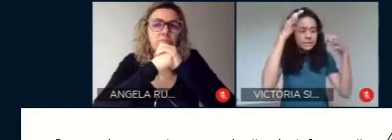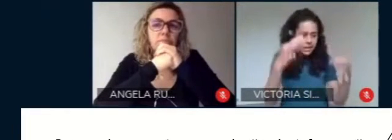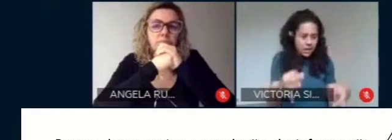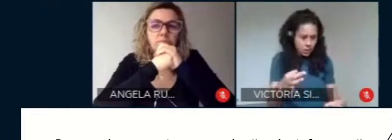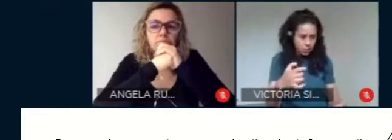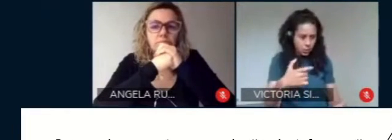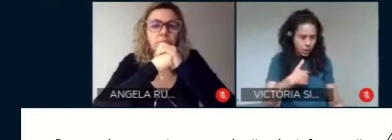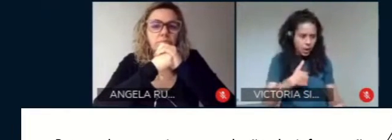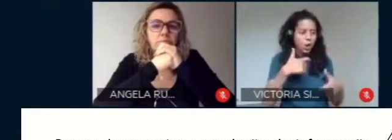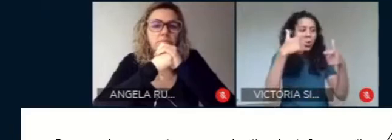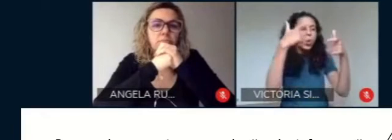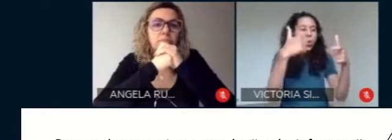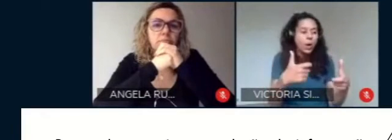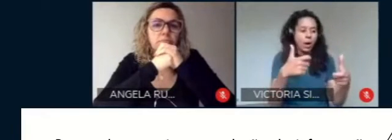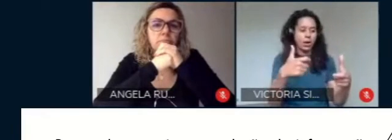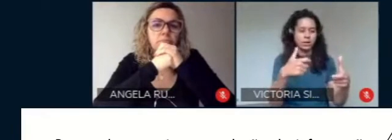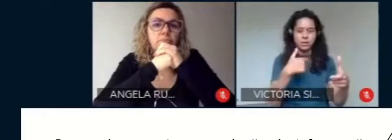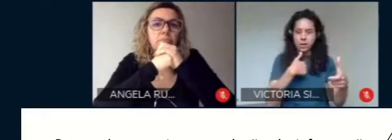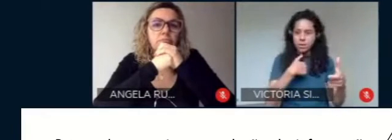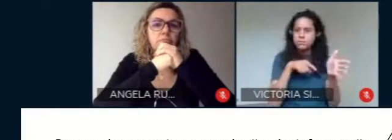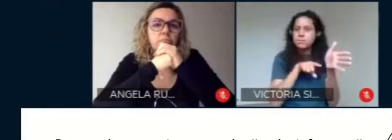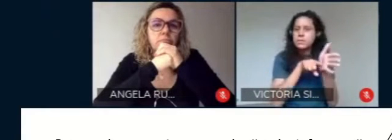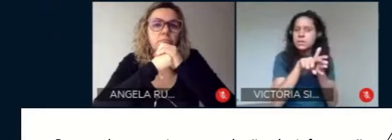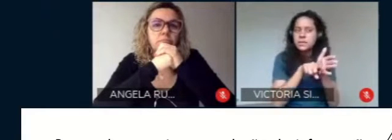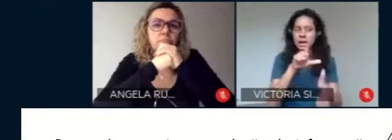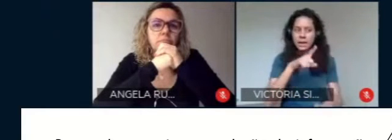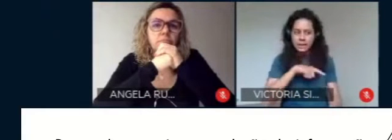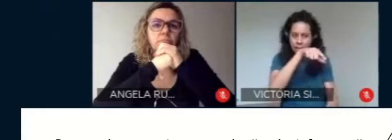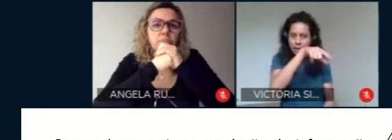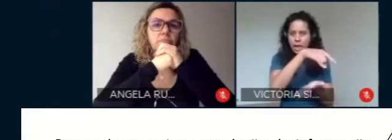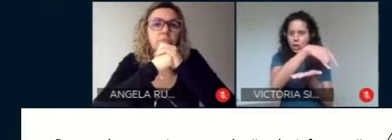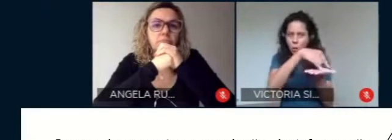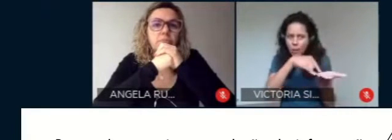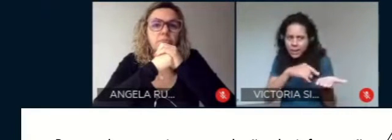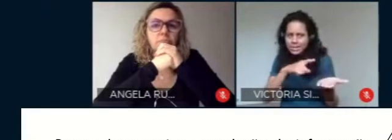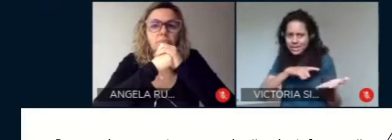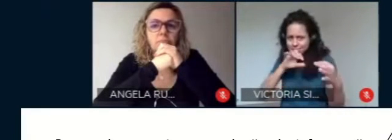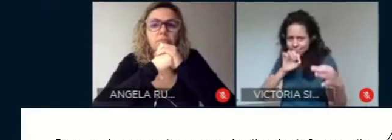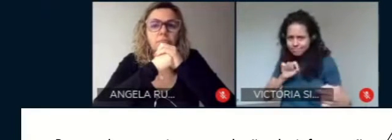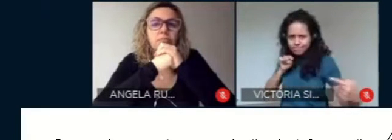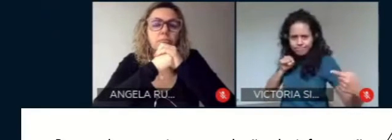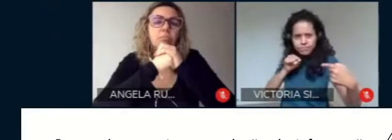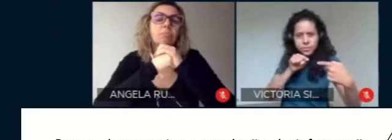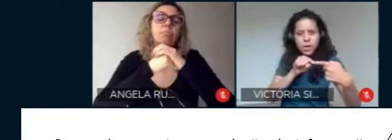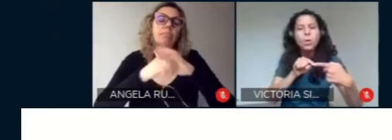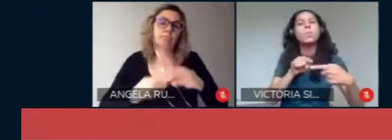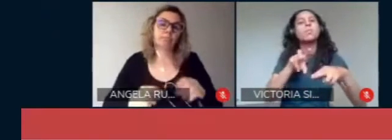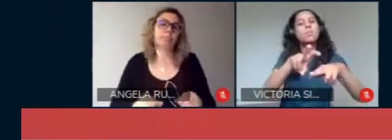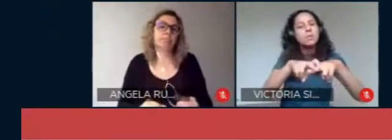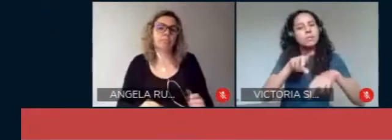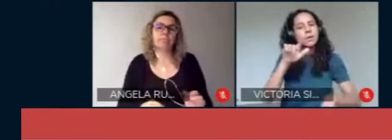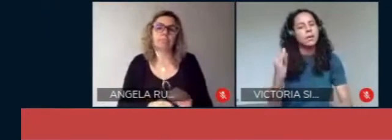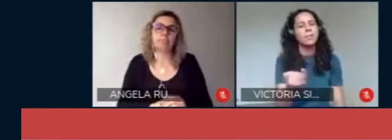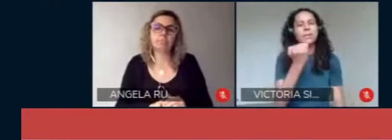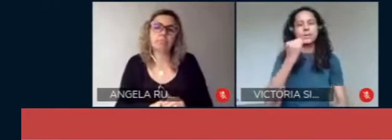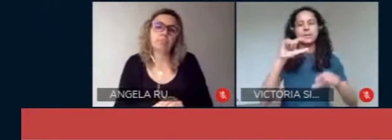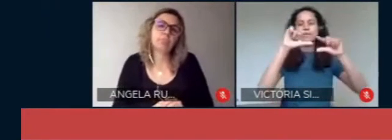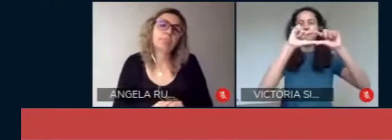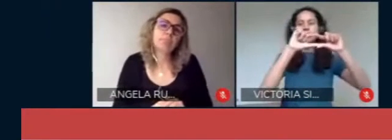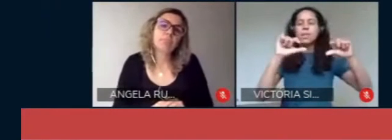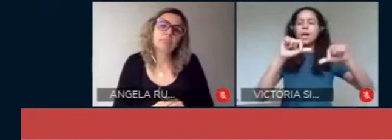pesquisa mais adequada para a tua questão de pesquisa. Então, esse ponto, o avaliar, está sempre permeando todos os passos.